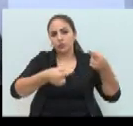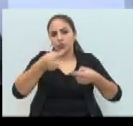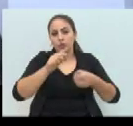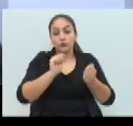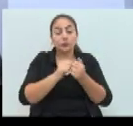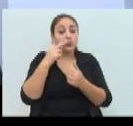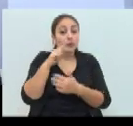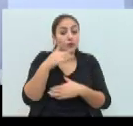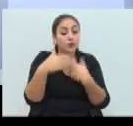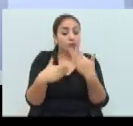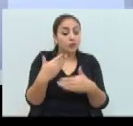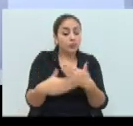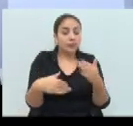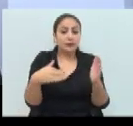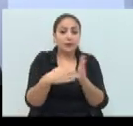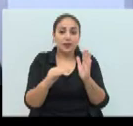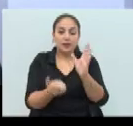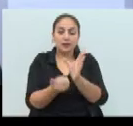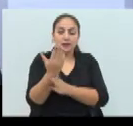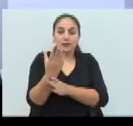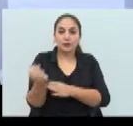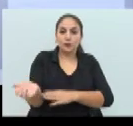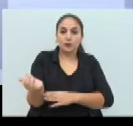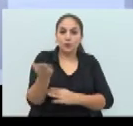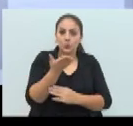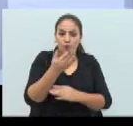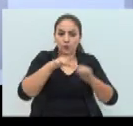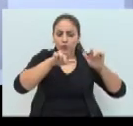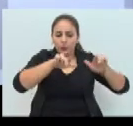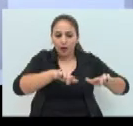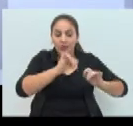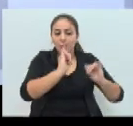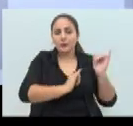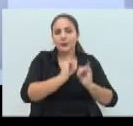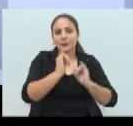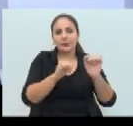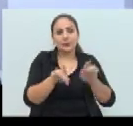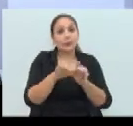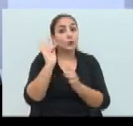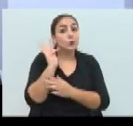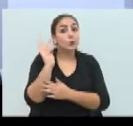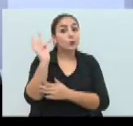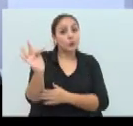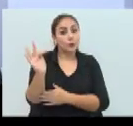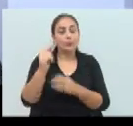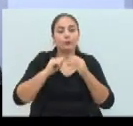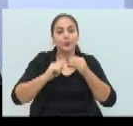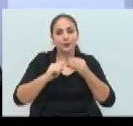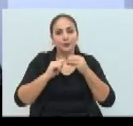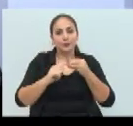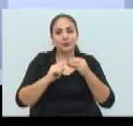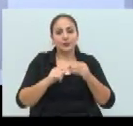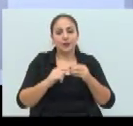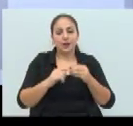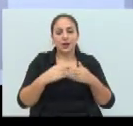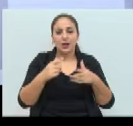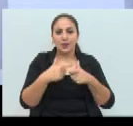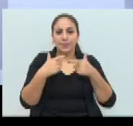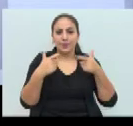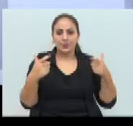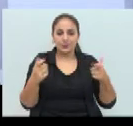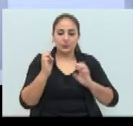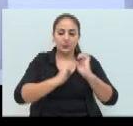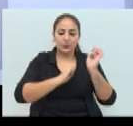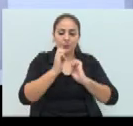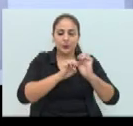debate prevendo aí o desenvolvimento, até a criação de um novo distrito industrial e prevendo o futuro, principalmente na